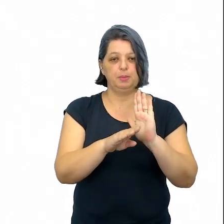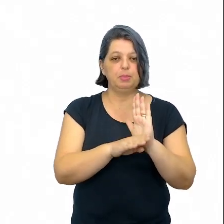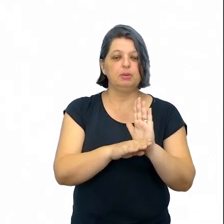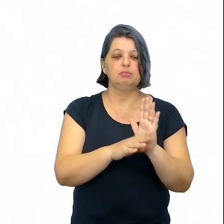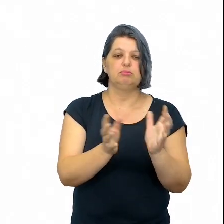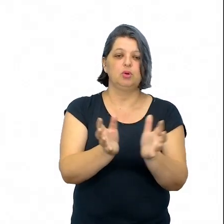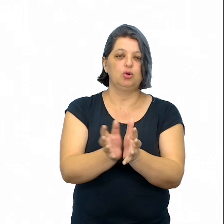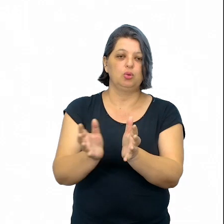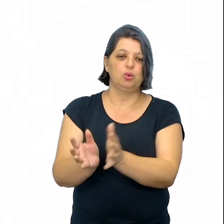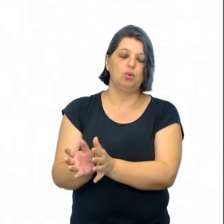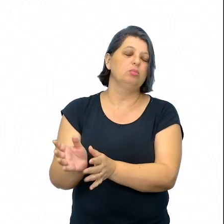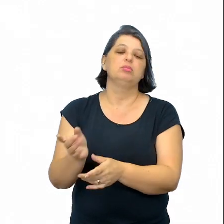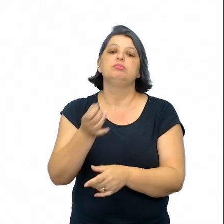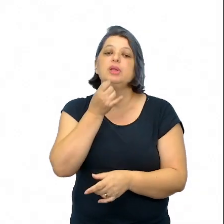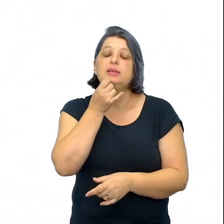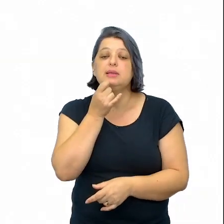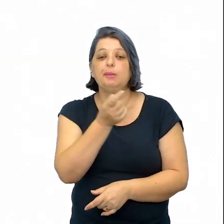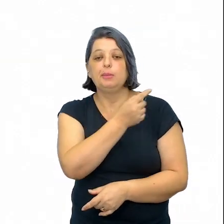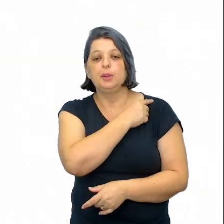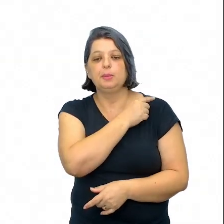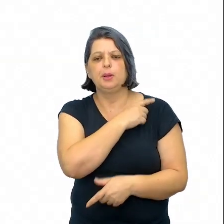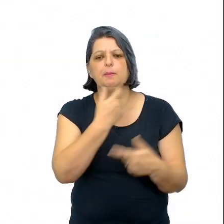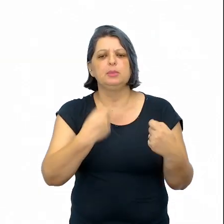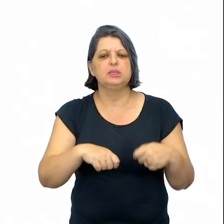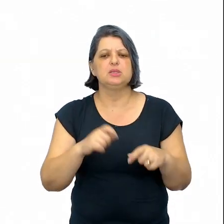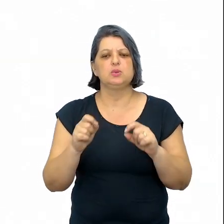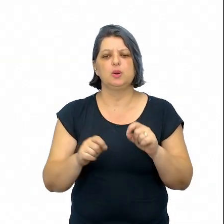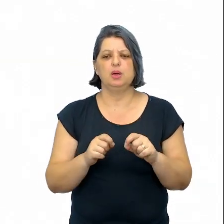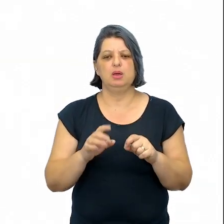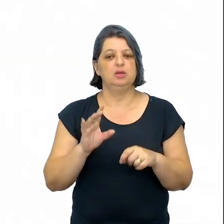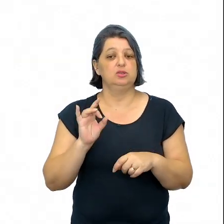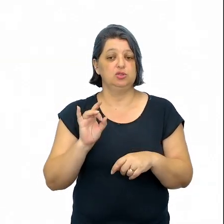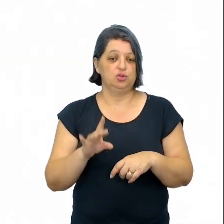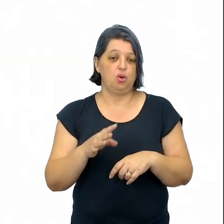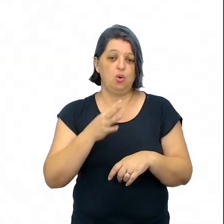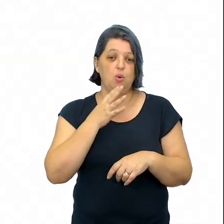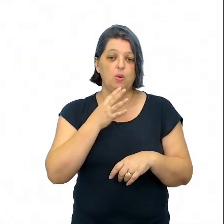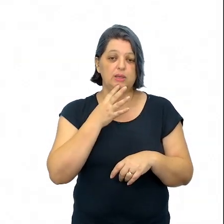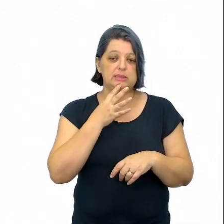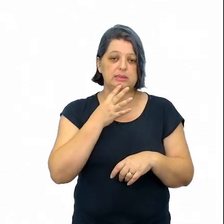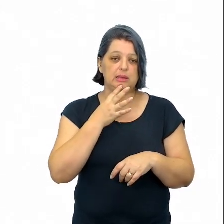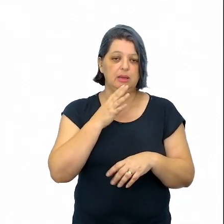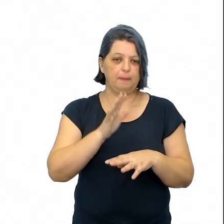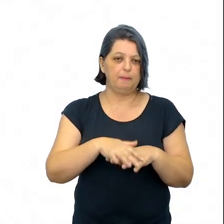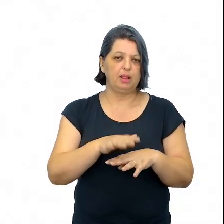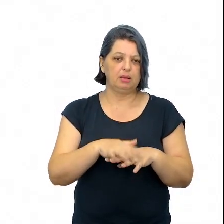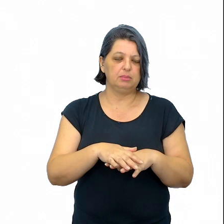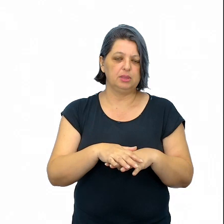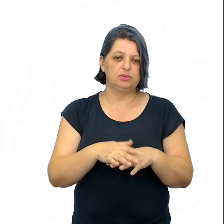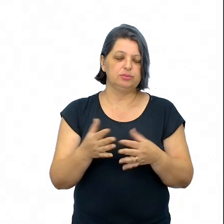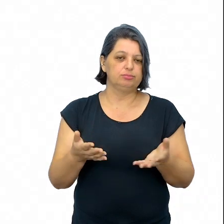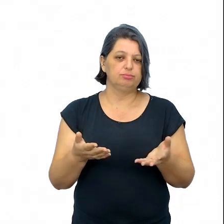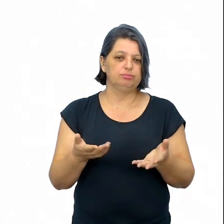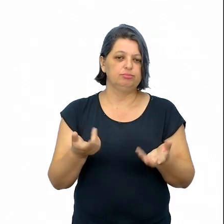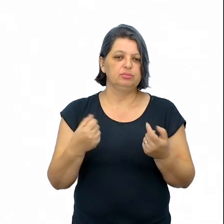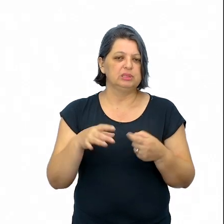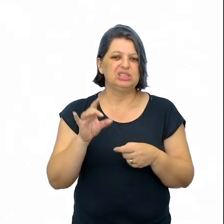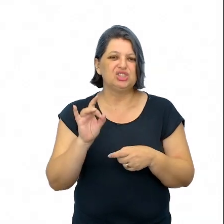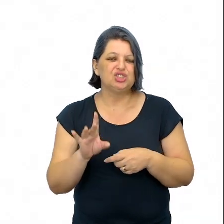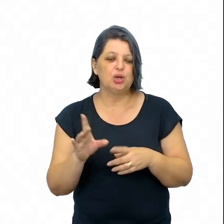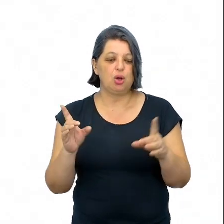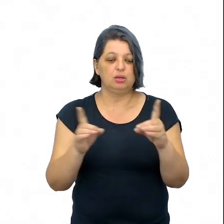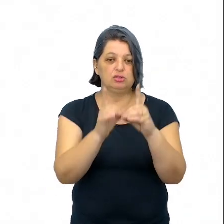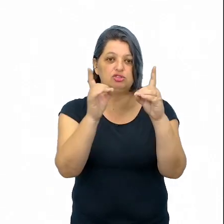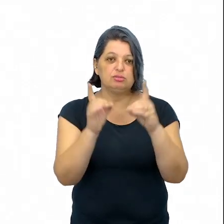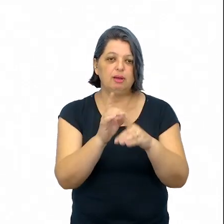estou trabalhando na primeira série do ensino médio, eu não preciso somente conhecer matemática. Eu não tenho que saber da didática somente